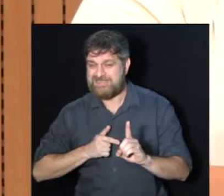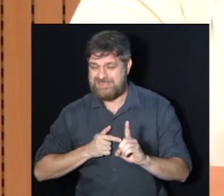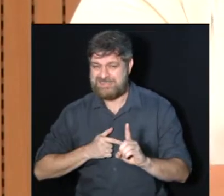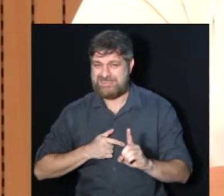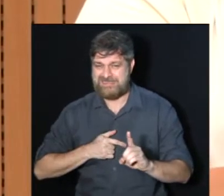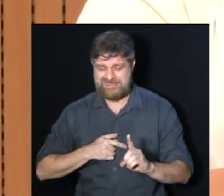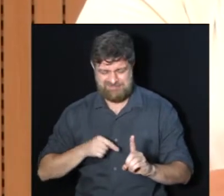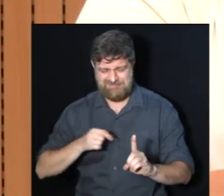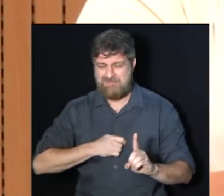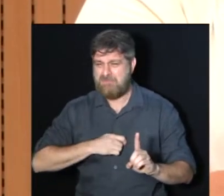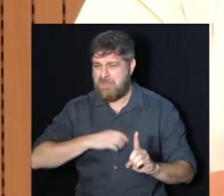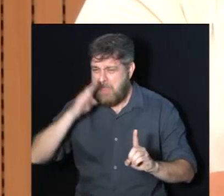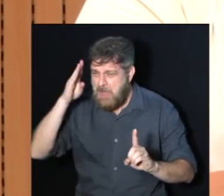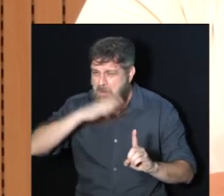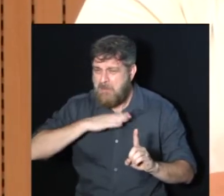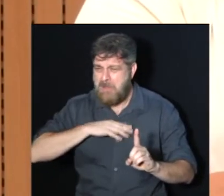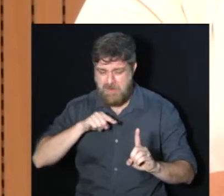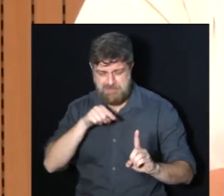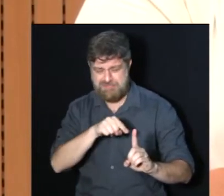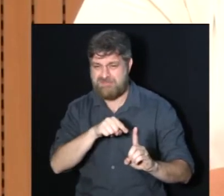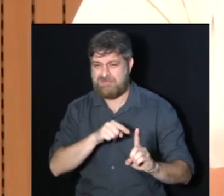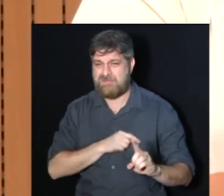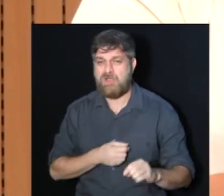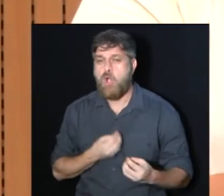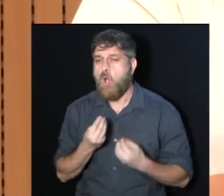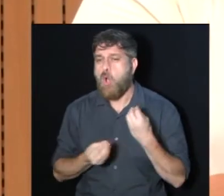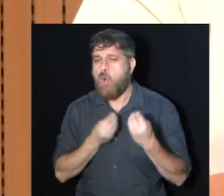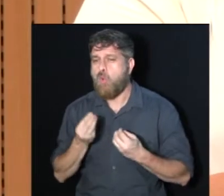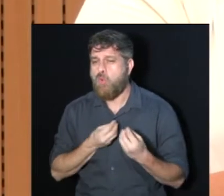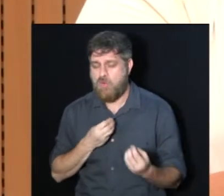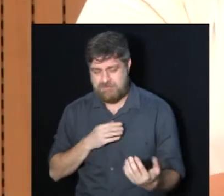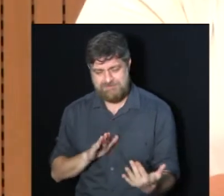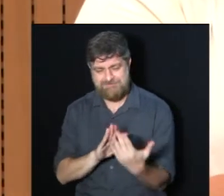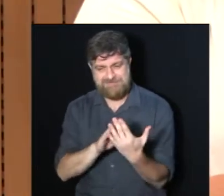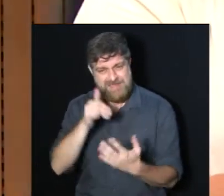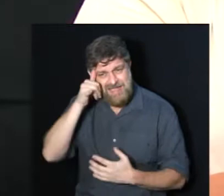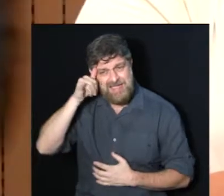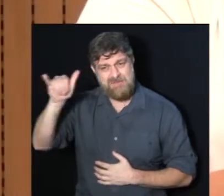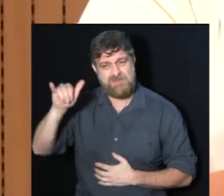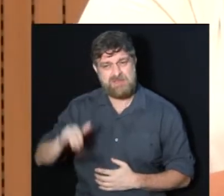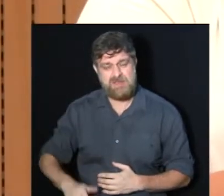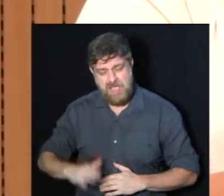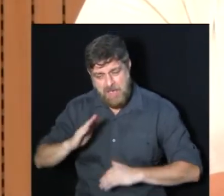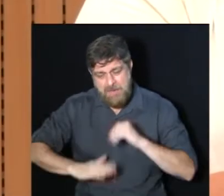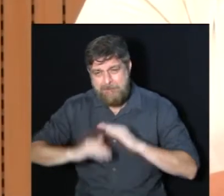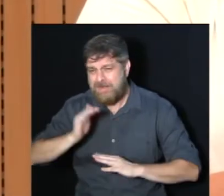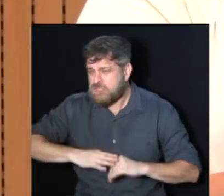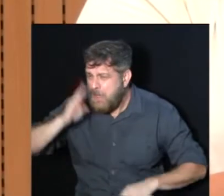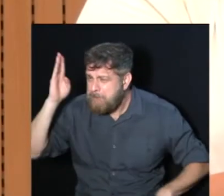gente precisa achar um caminho para combater esse mal social.